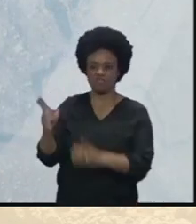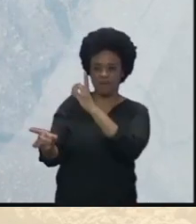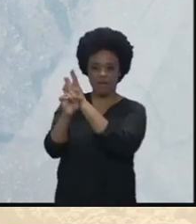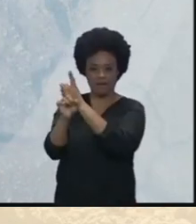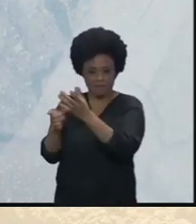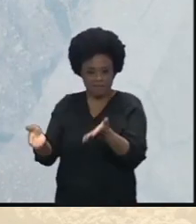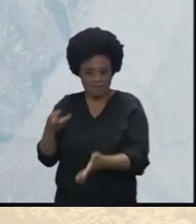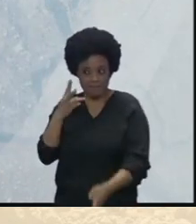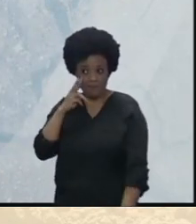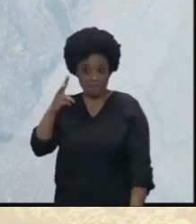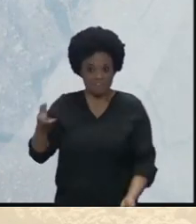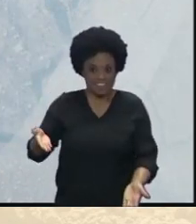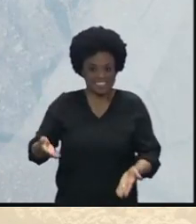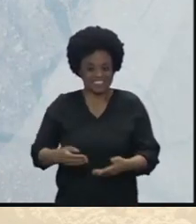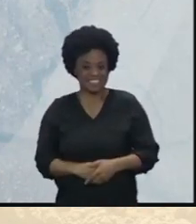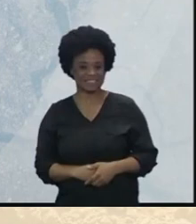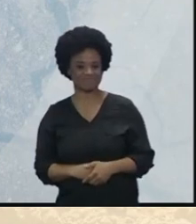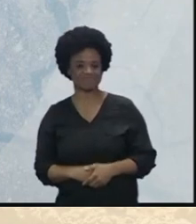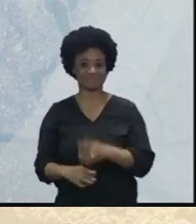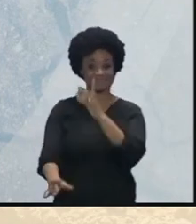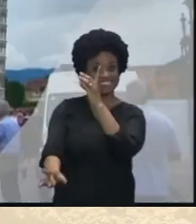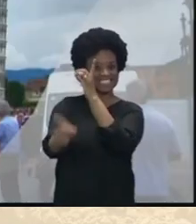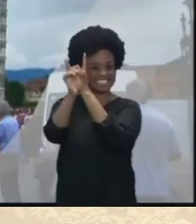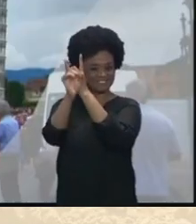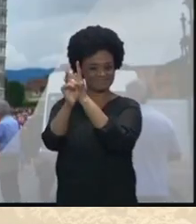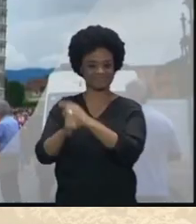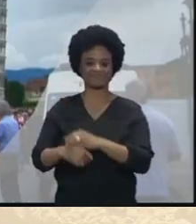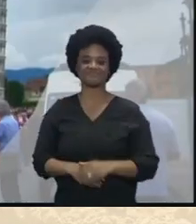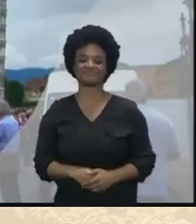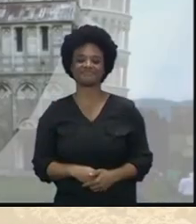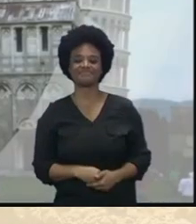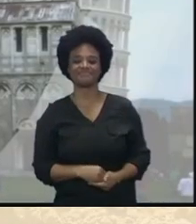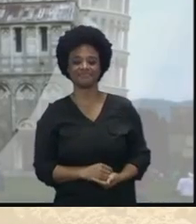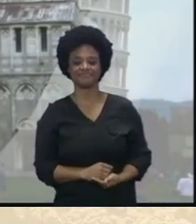aqui. Aqui.